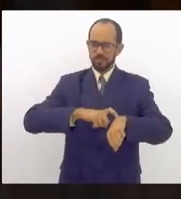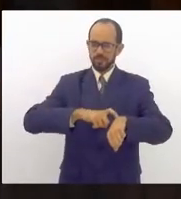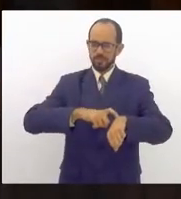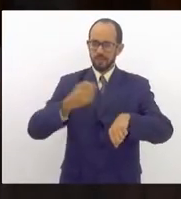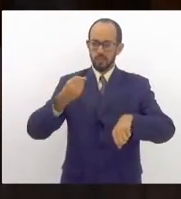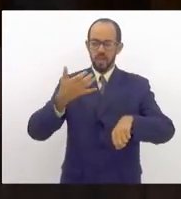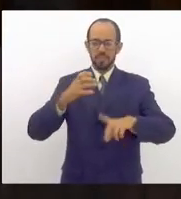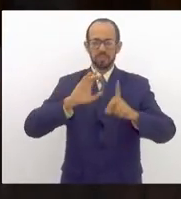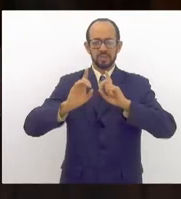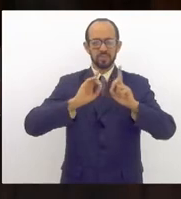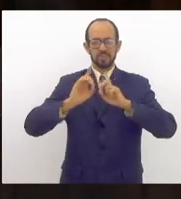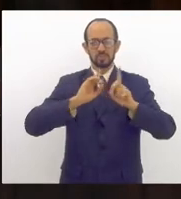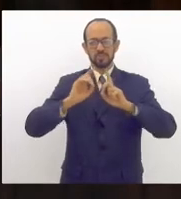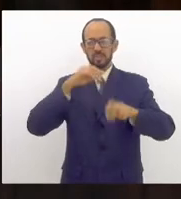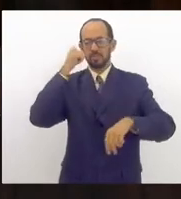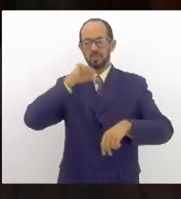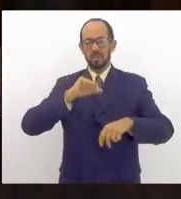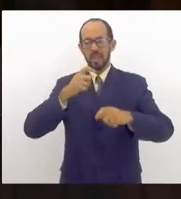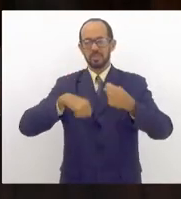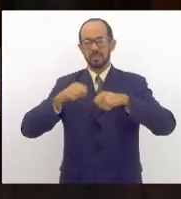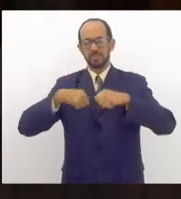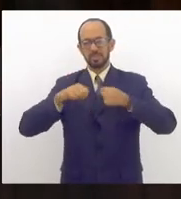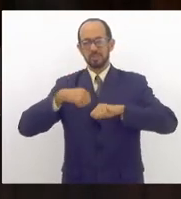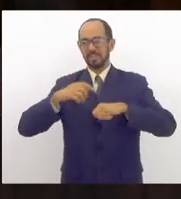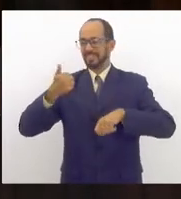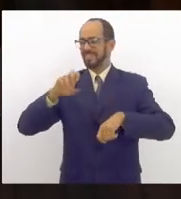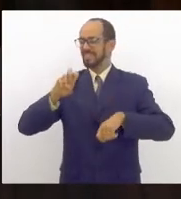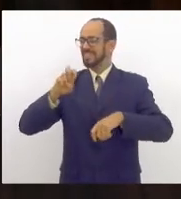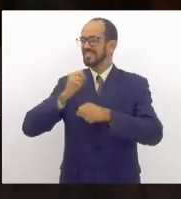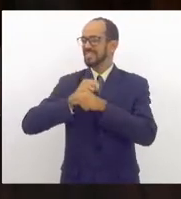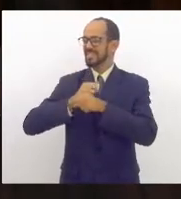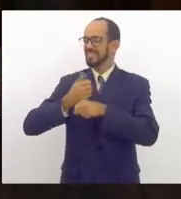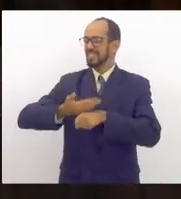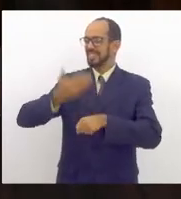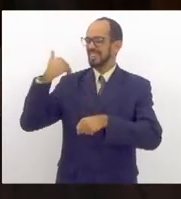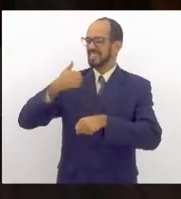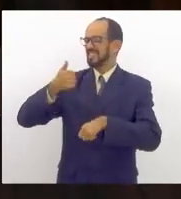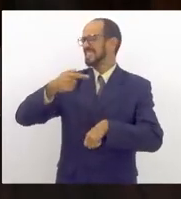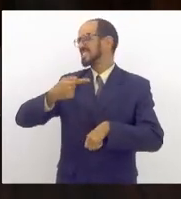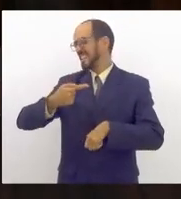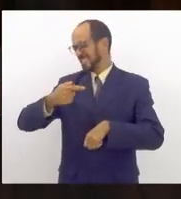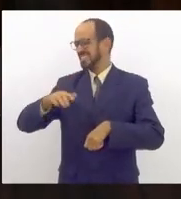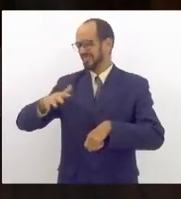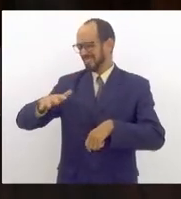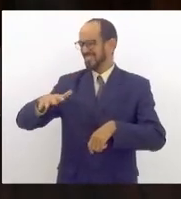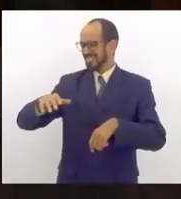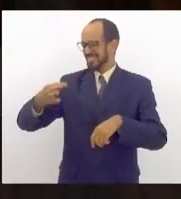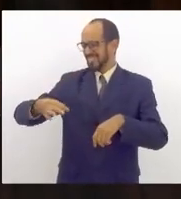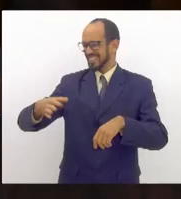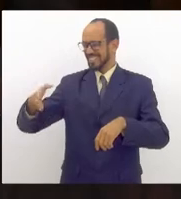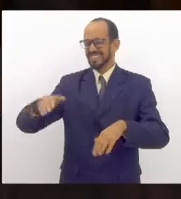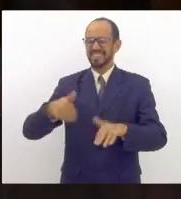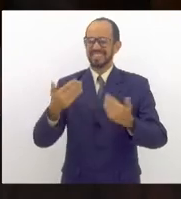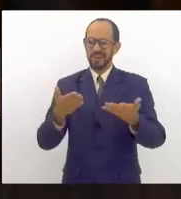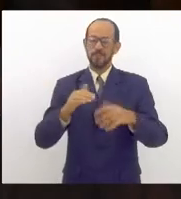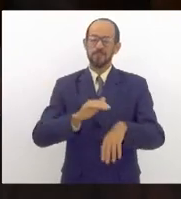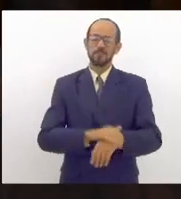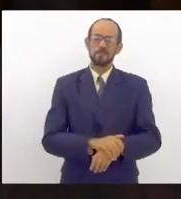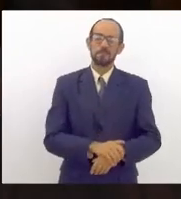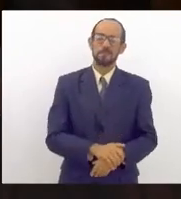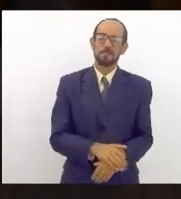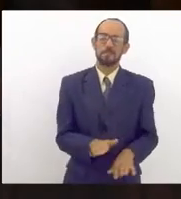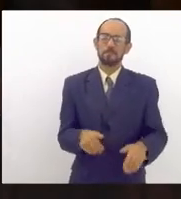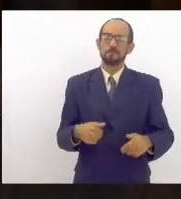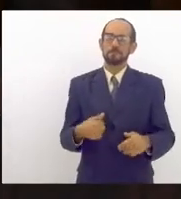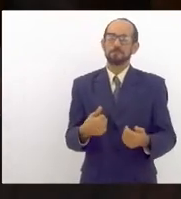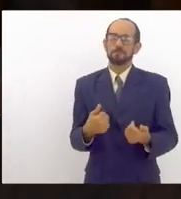nas discussões de mulheres economia uns 15 anos atrás 17 sei lá por aí Pois é e aí